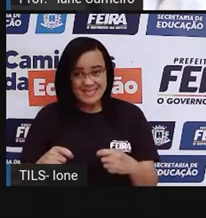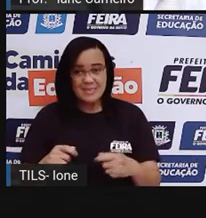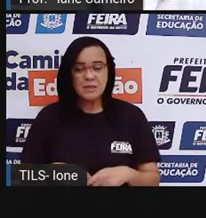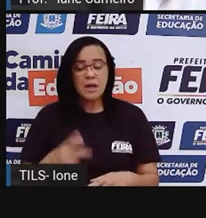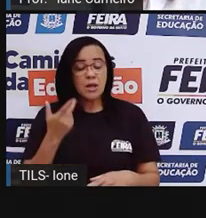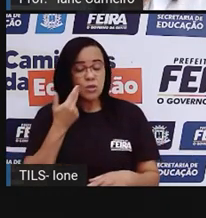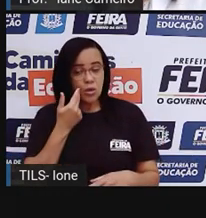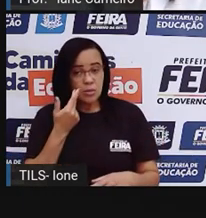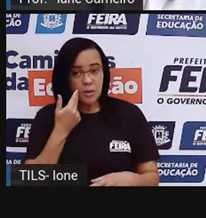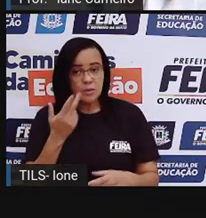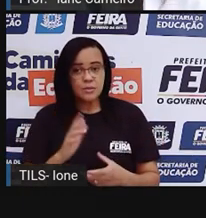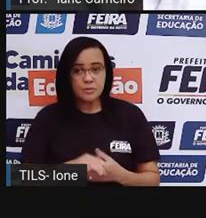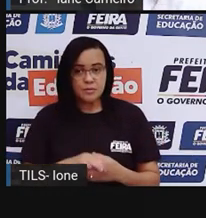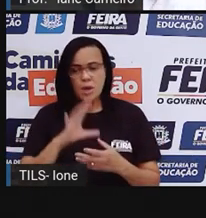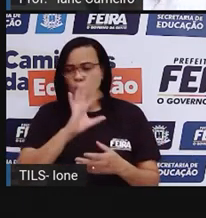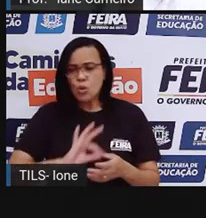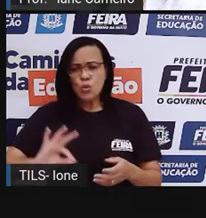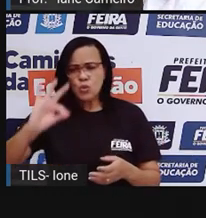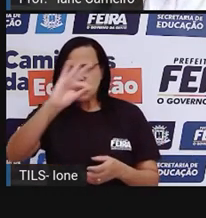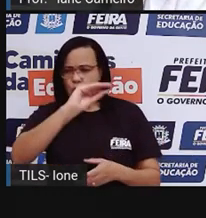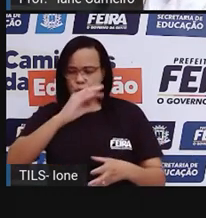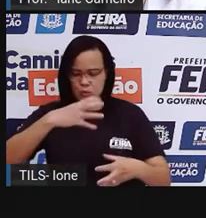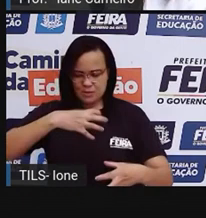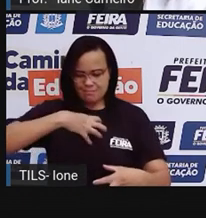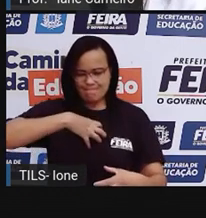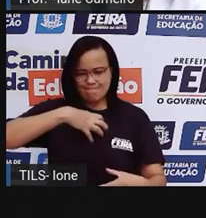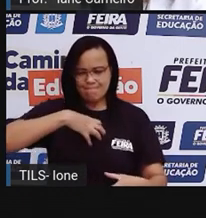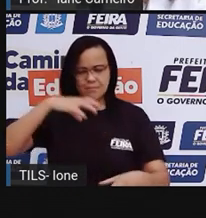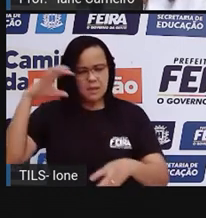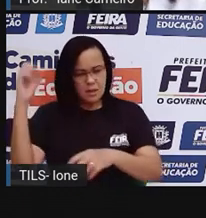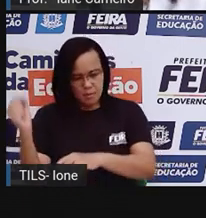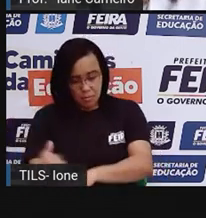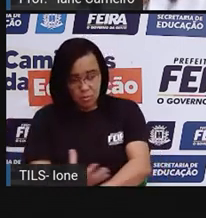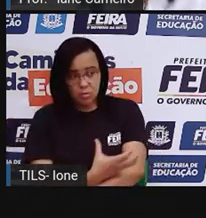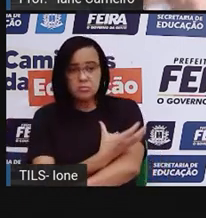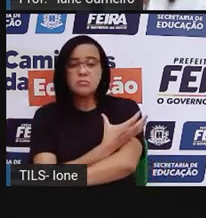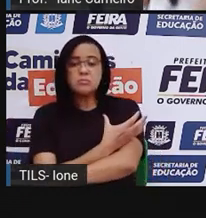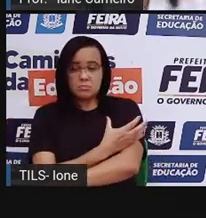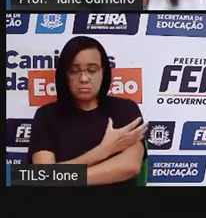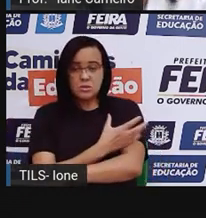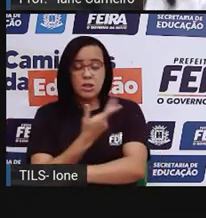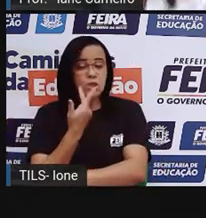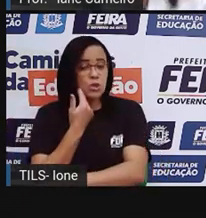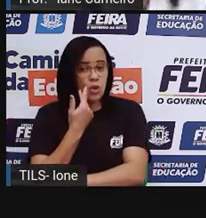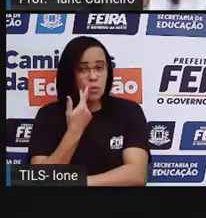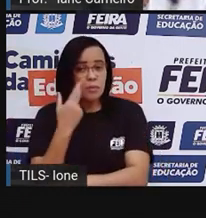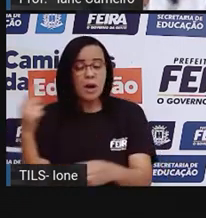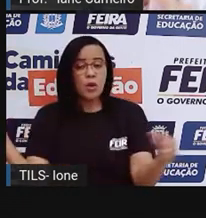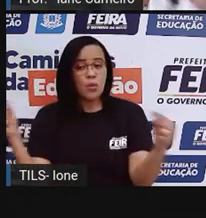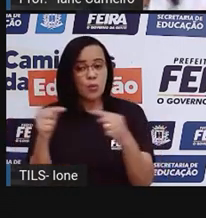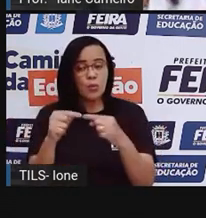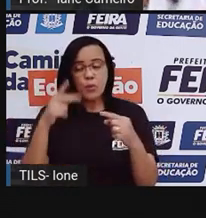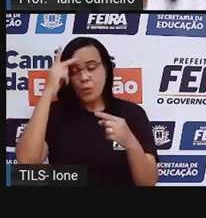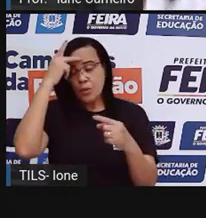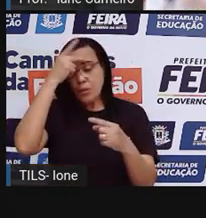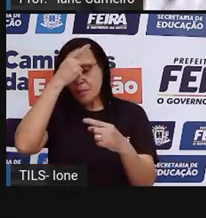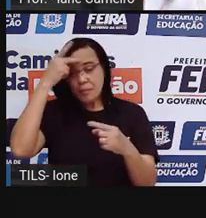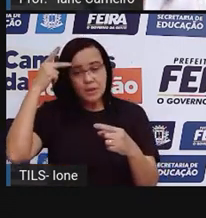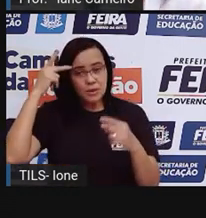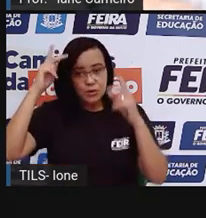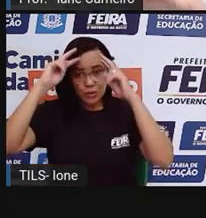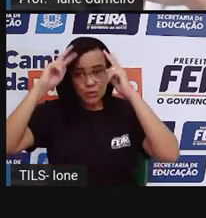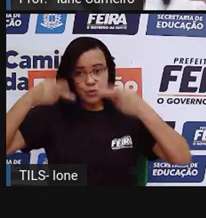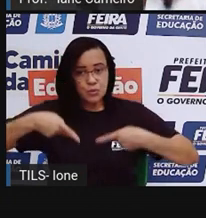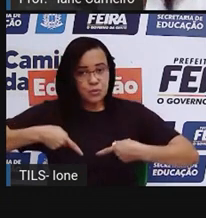irritar. Então, todos esses sentimentos, essas emoções, são normais e fazem parte do ser humano. Todo ser humano